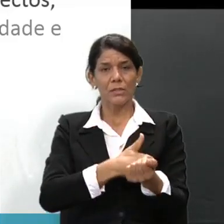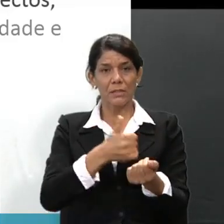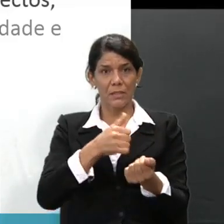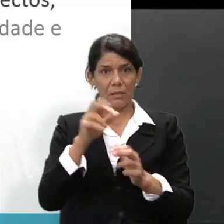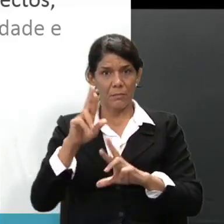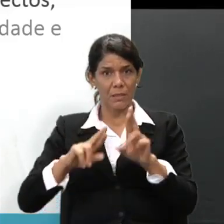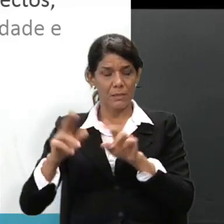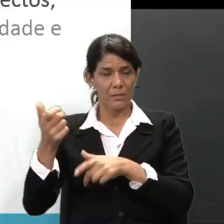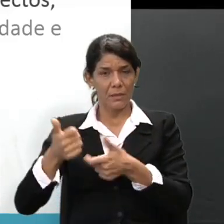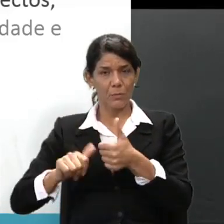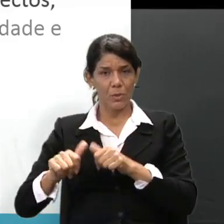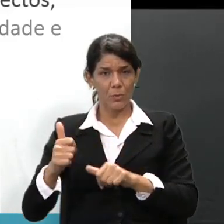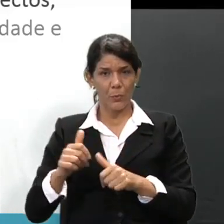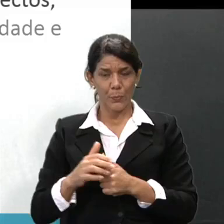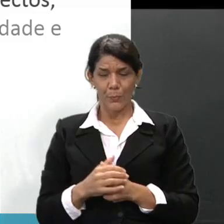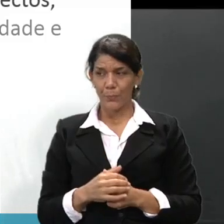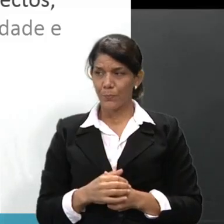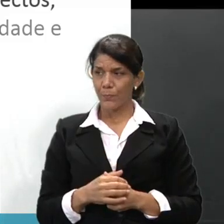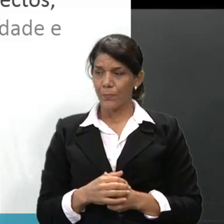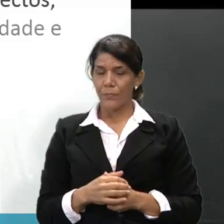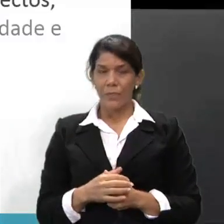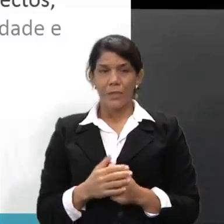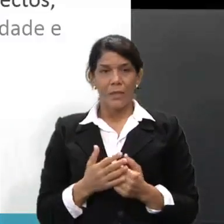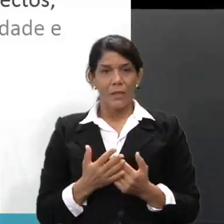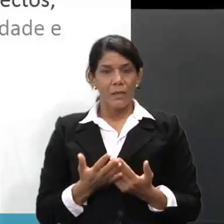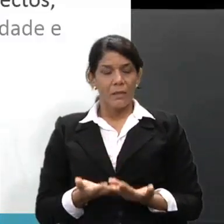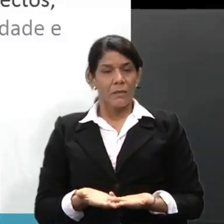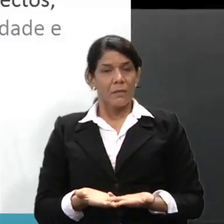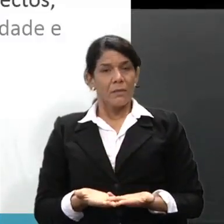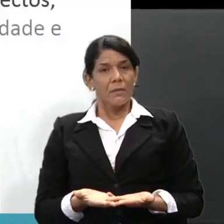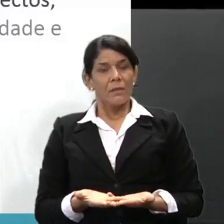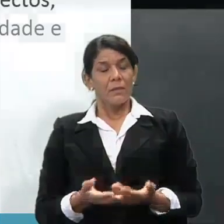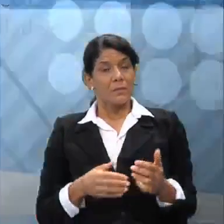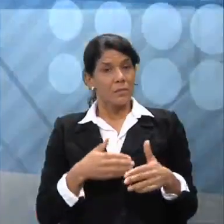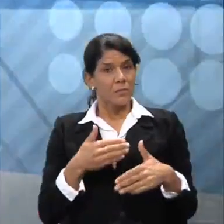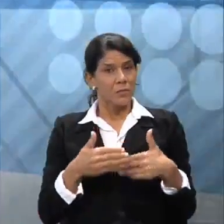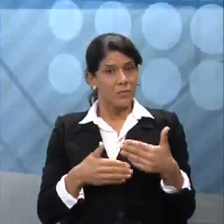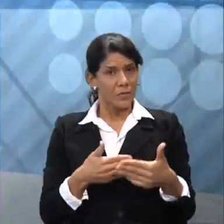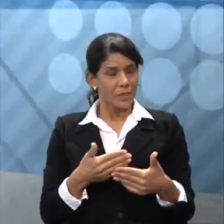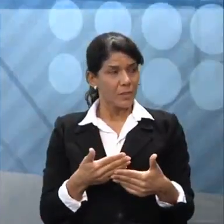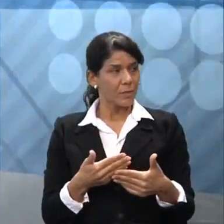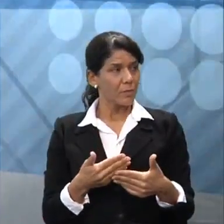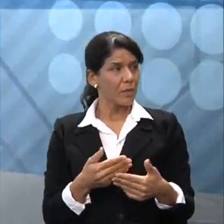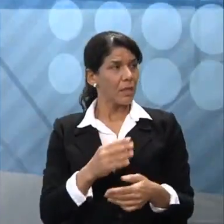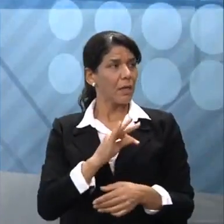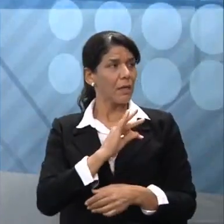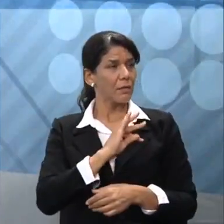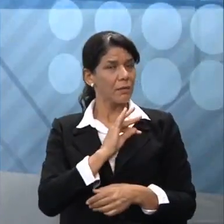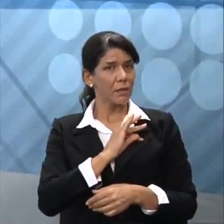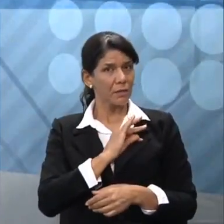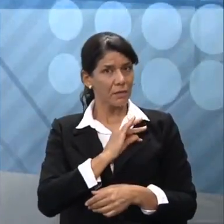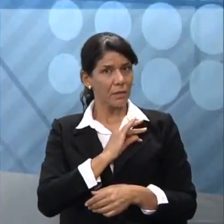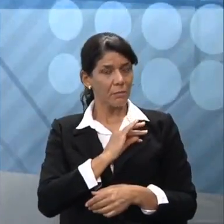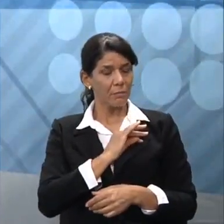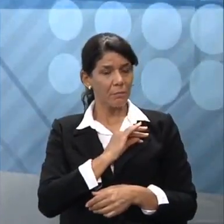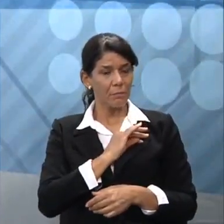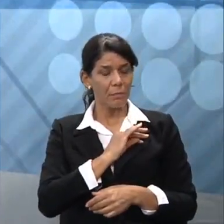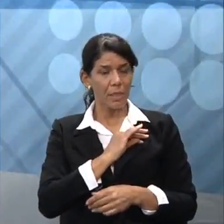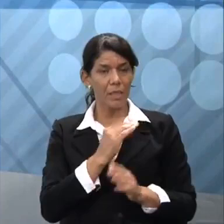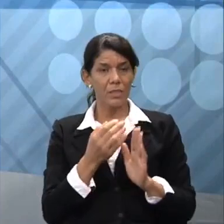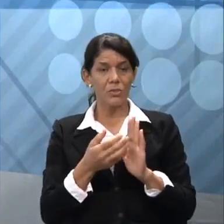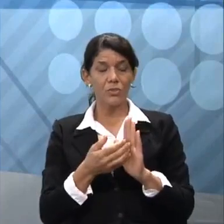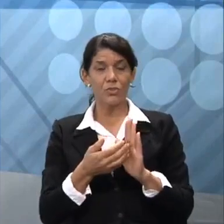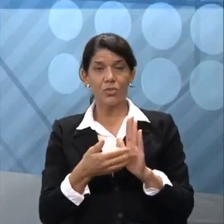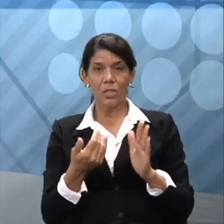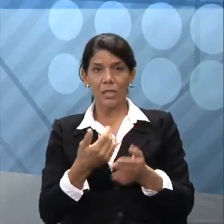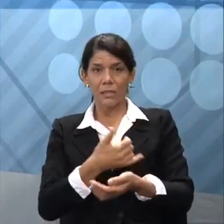análise laboratorial. Então, basicamente, desenvolveremos a técnica para a coleta de material